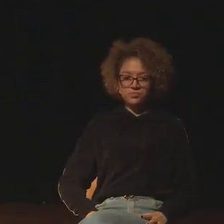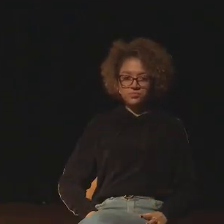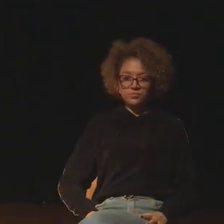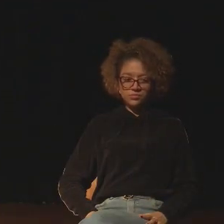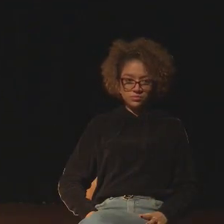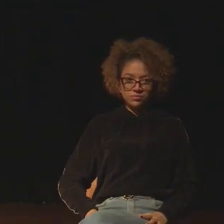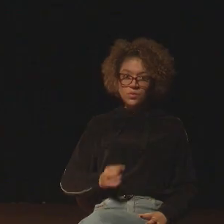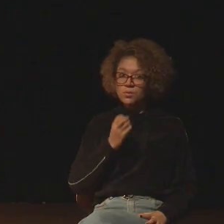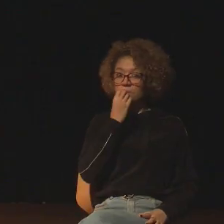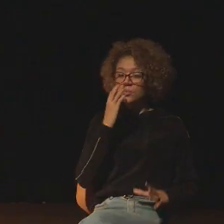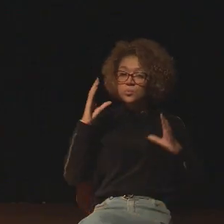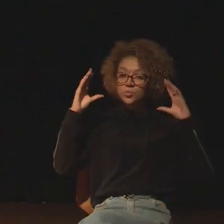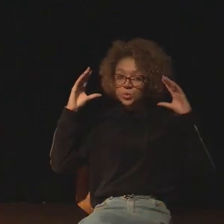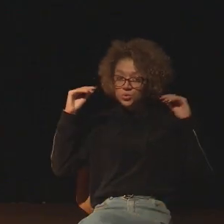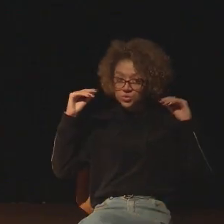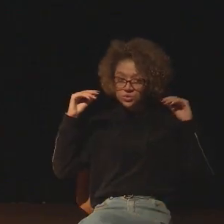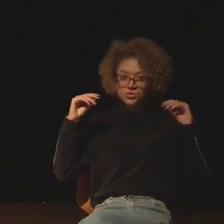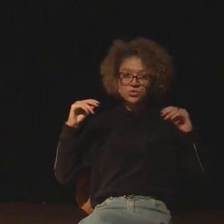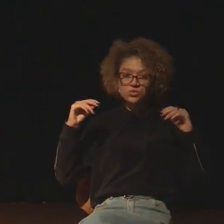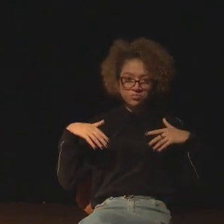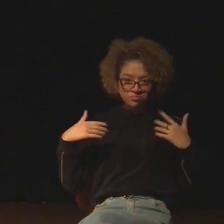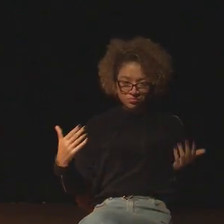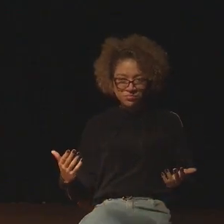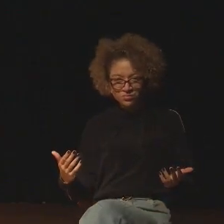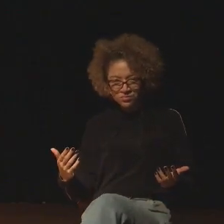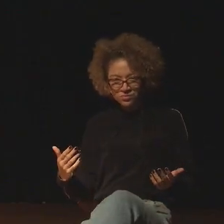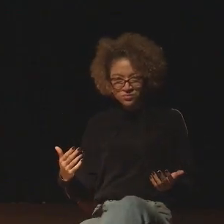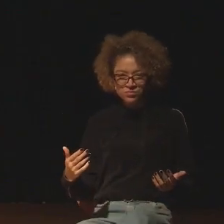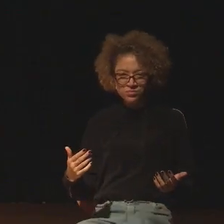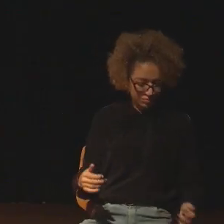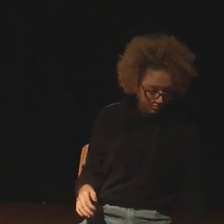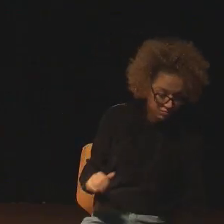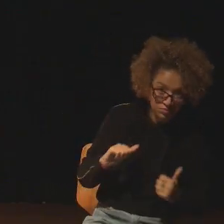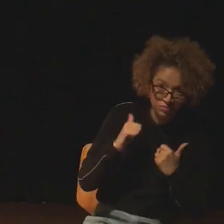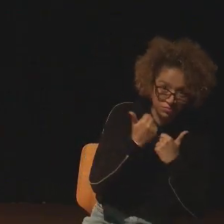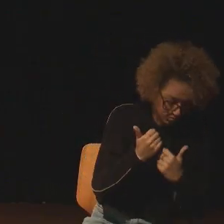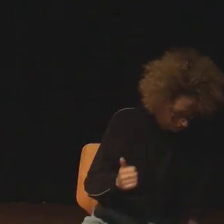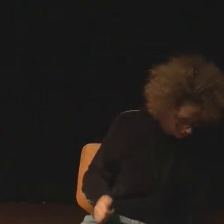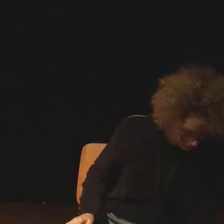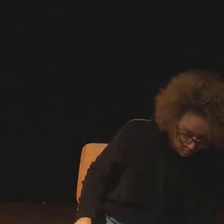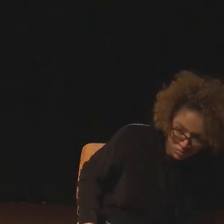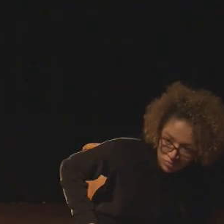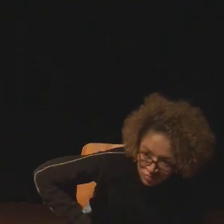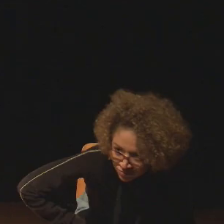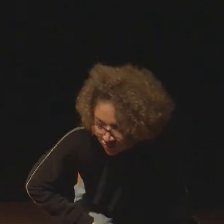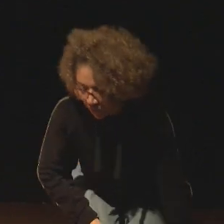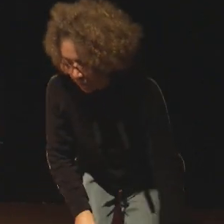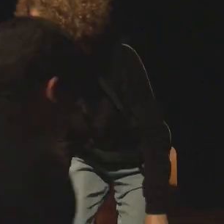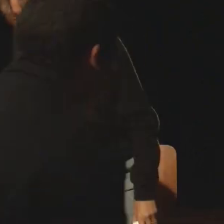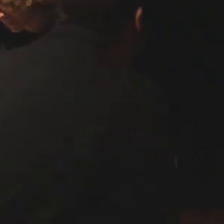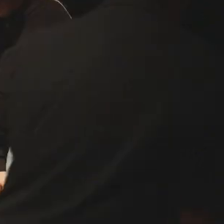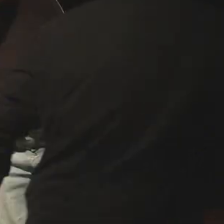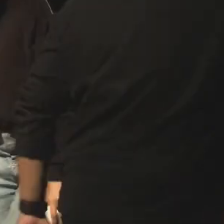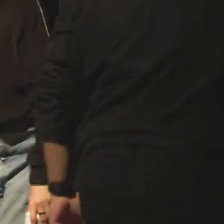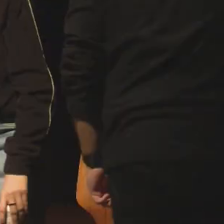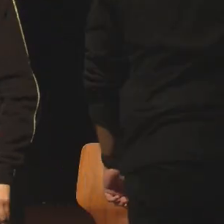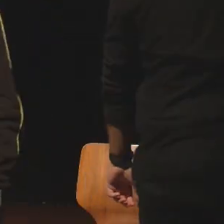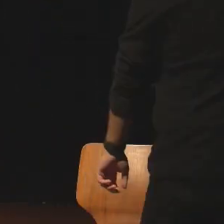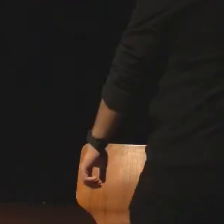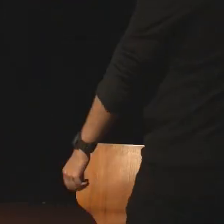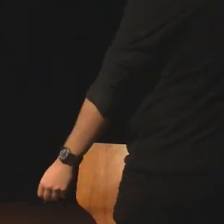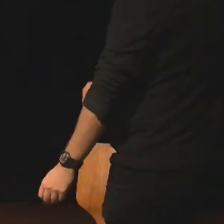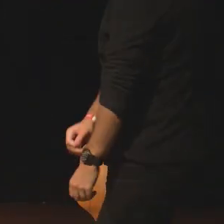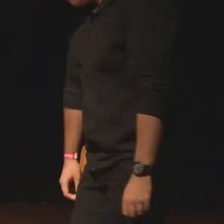Oi, gente, boa noite. Se ele me enganou, ela falou que ia ser blocos, mas virou um bloco gigante, né? Vou tentar pegar